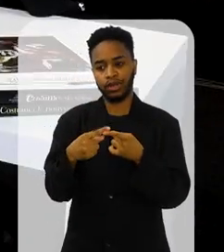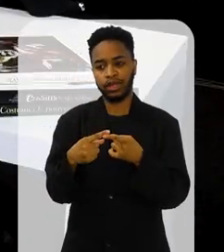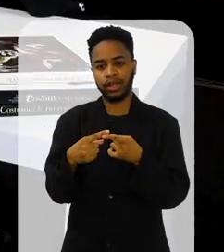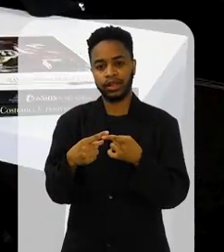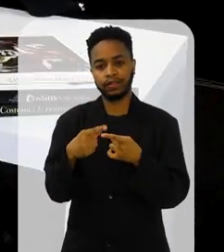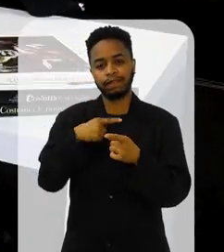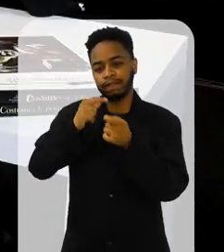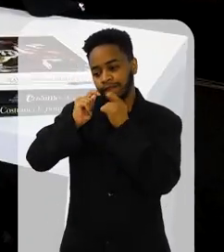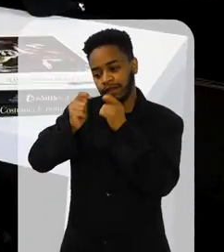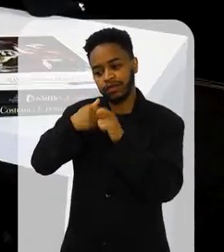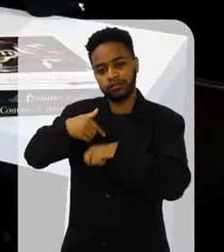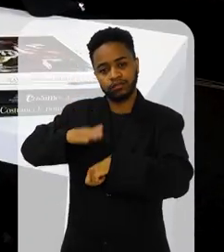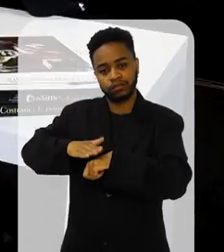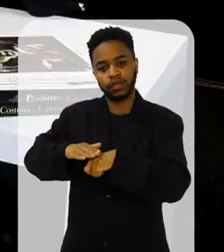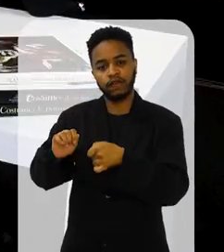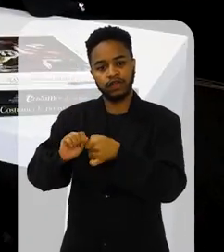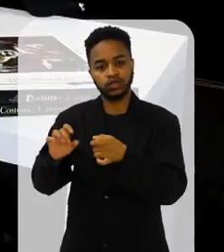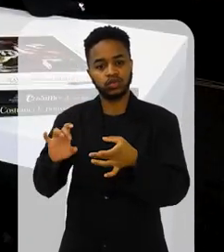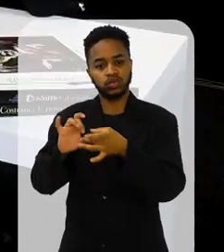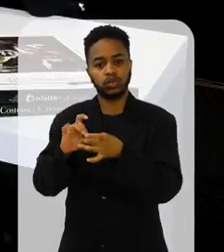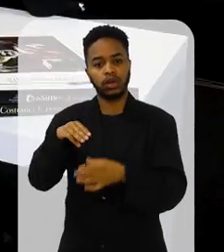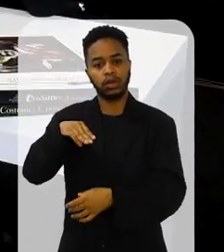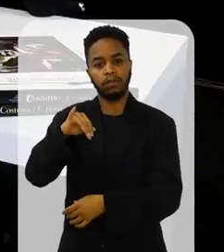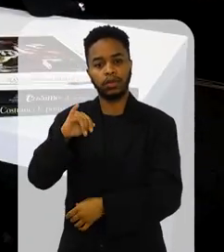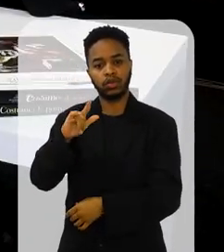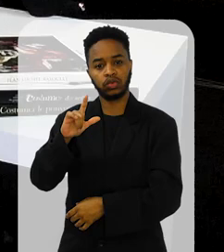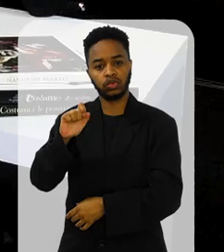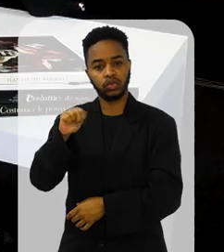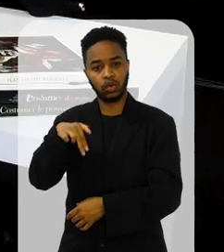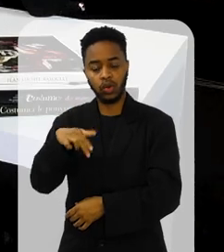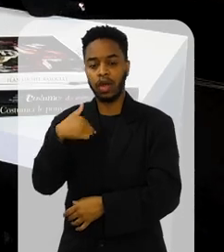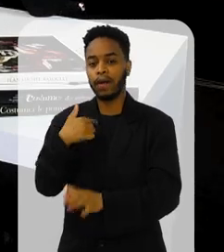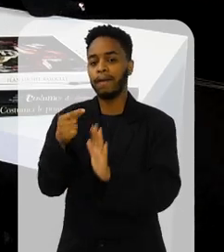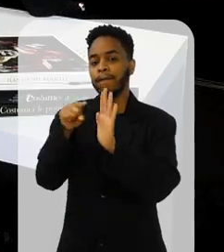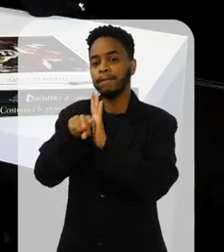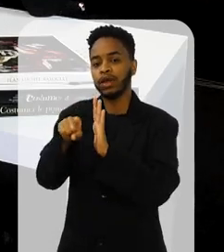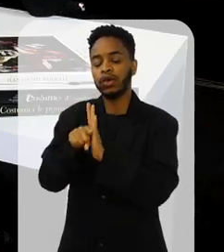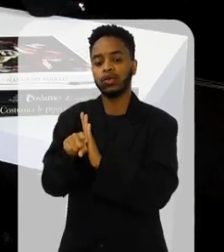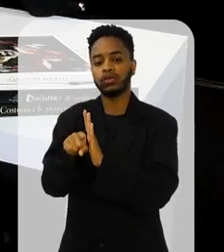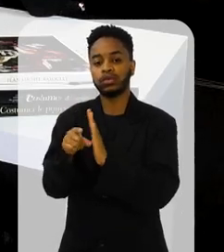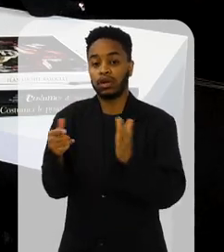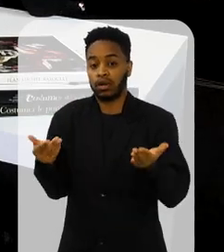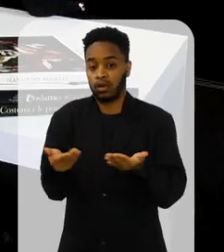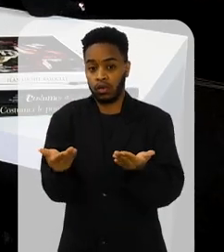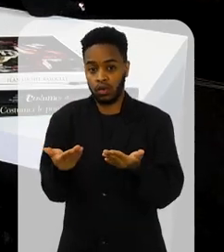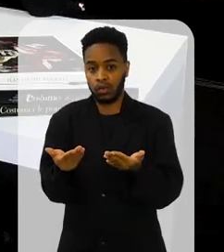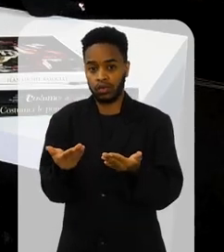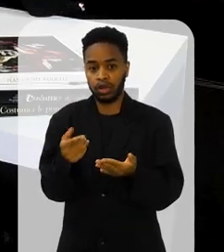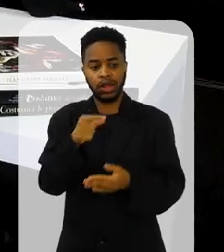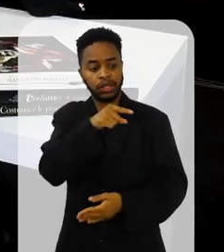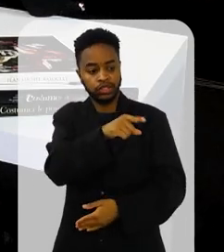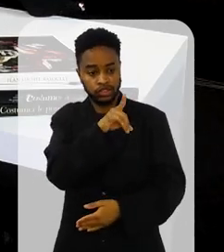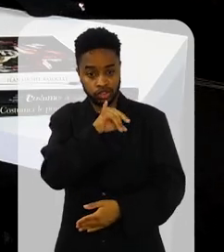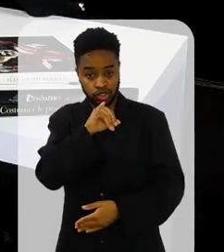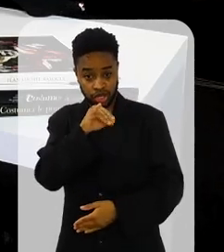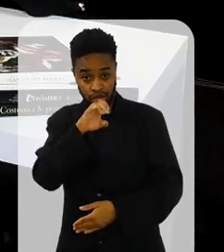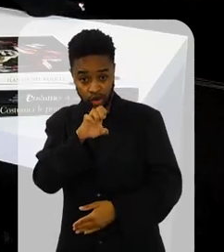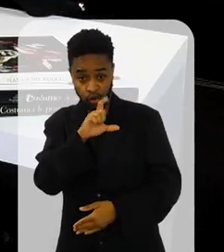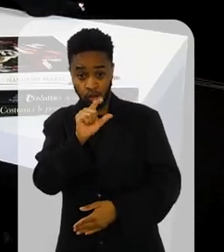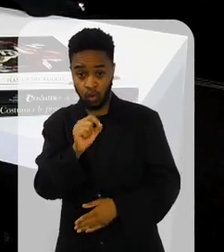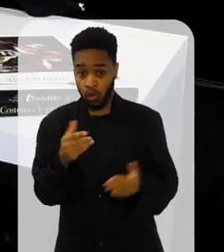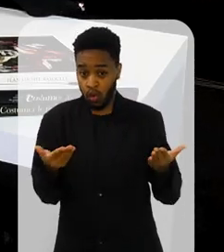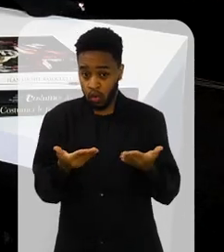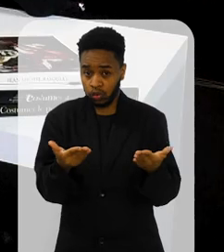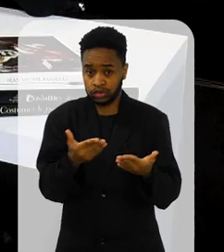até numa entrevista que eu fiz com o Milton Cunha. Eu pergunto agora para você, o que que o Diego de